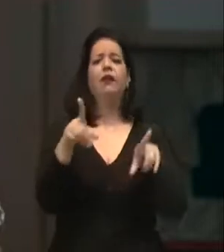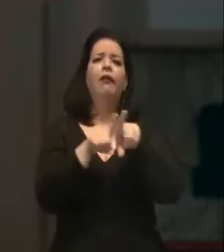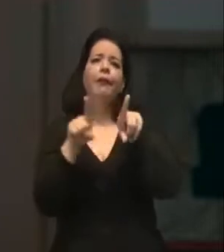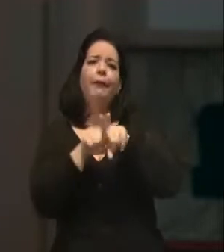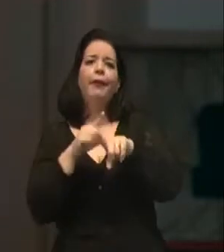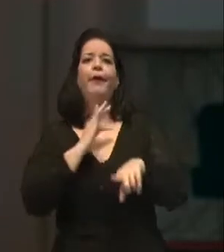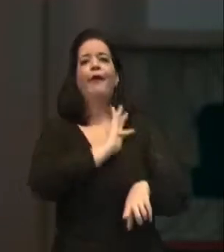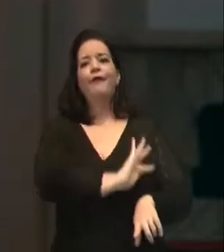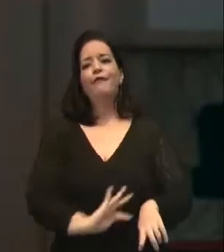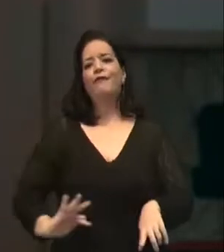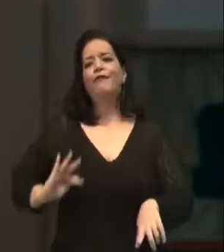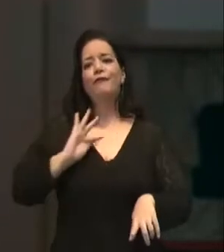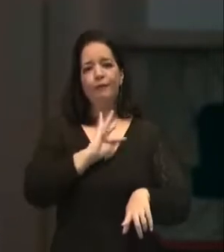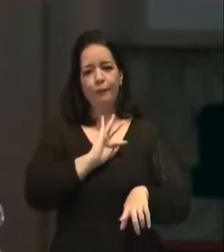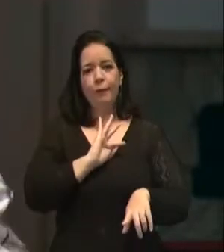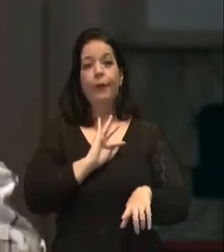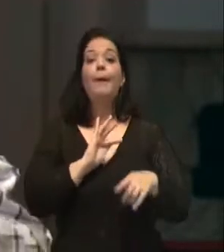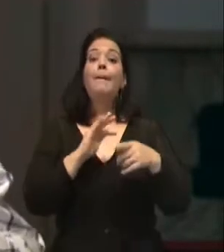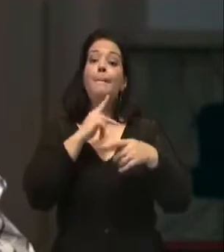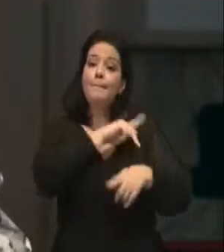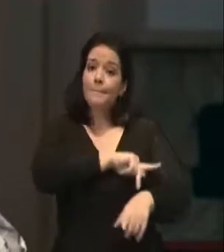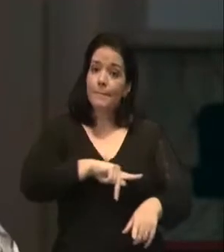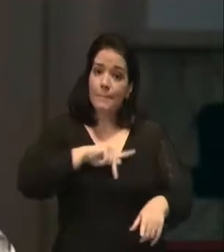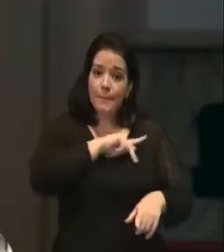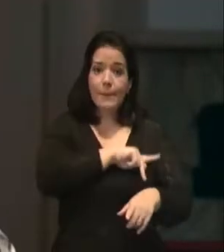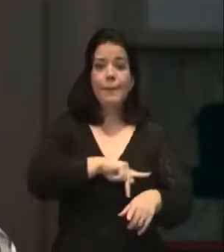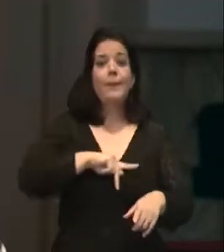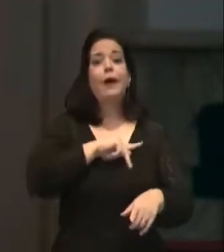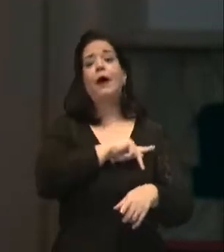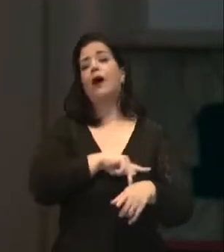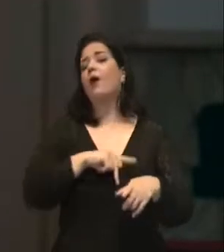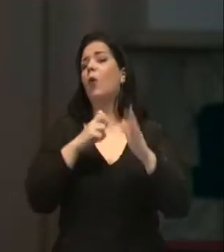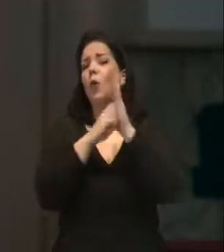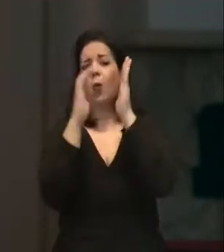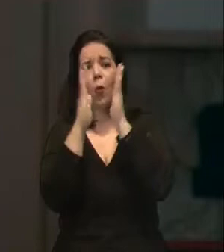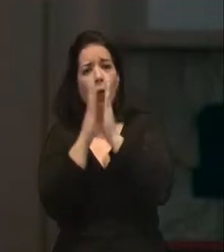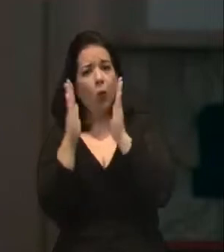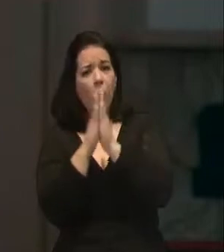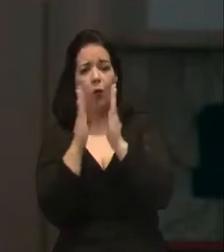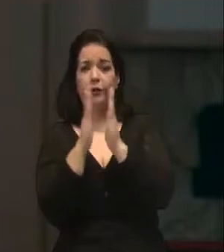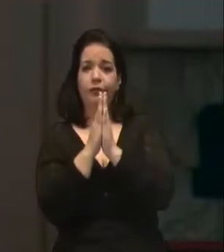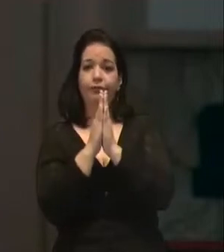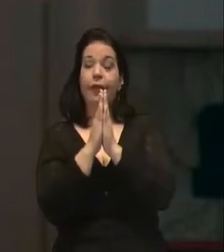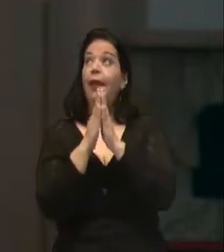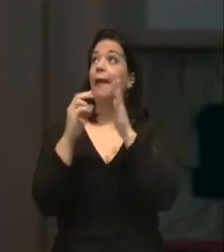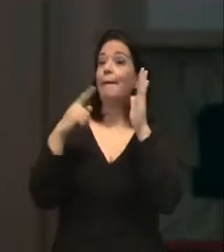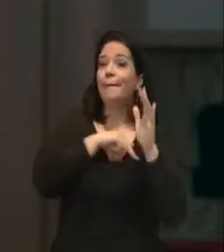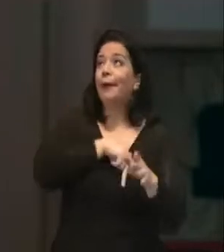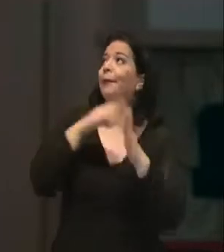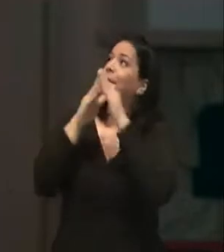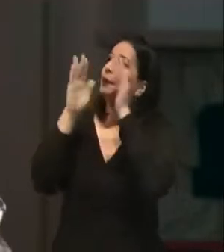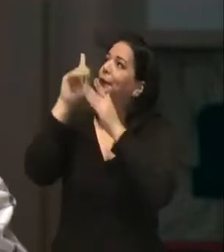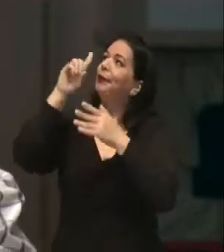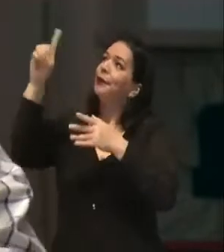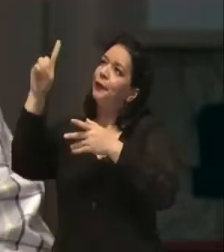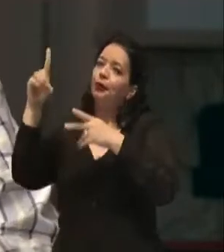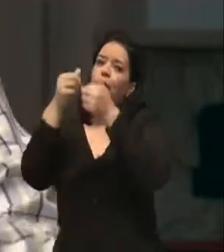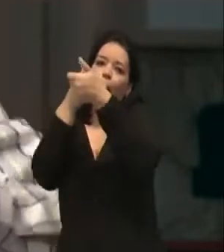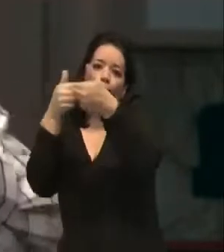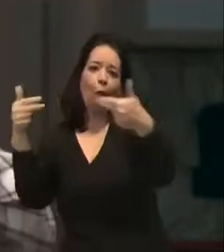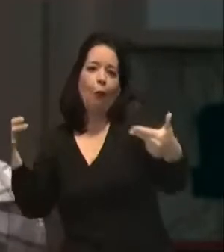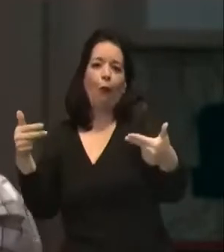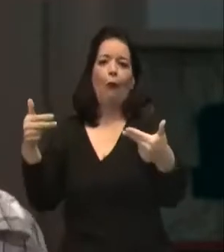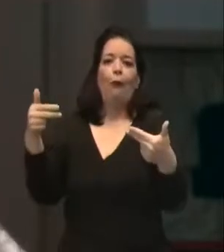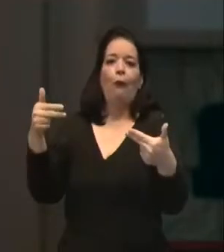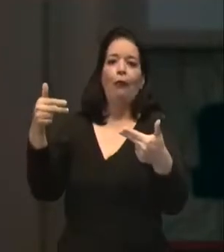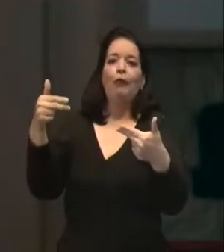Os irmãos podem perceber que Paulo nunca pediu algo que fosse material. Paulo nunca pediu algo,